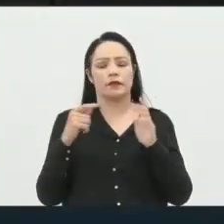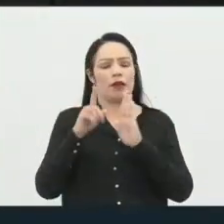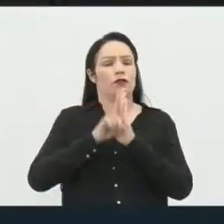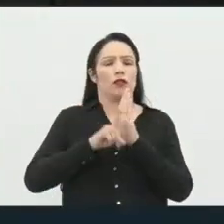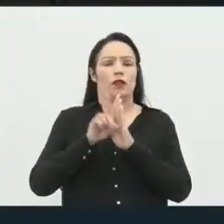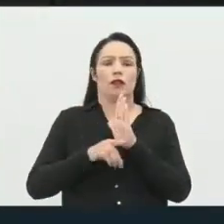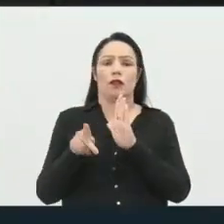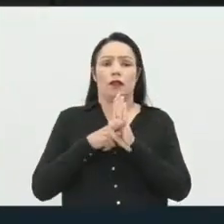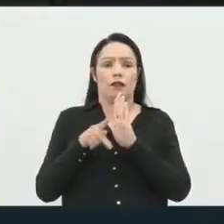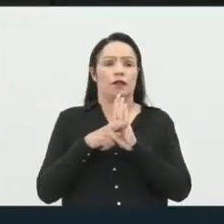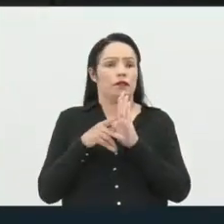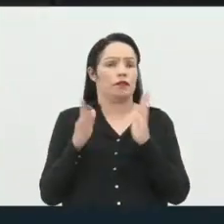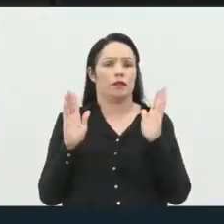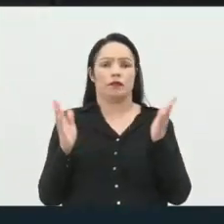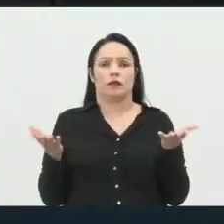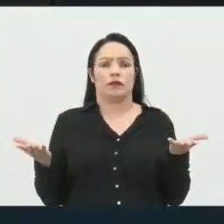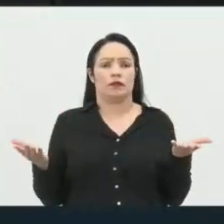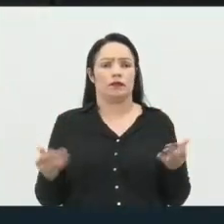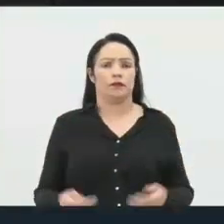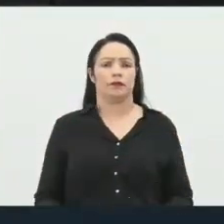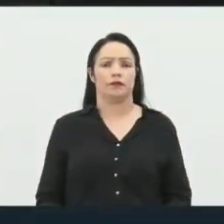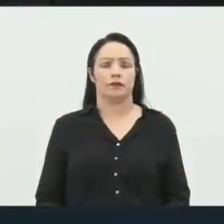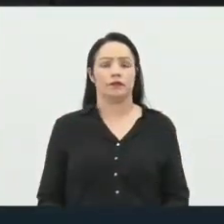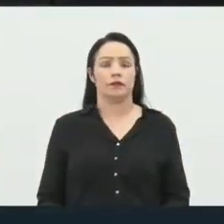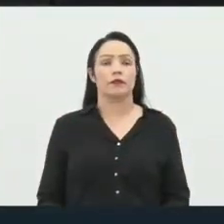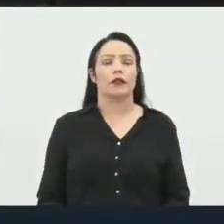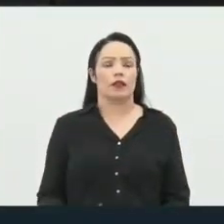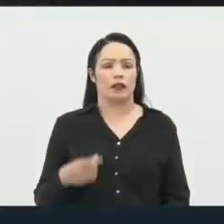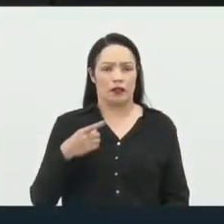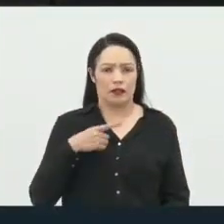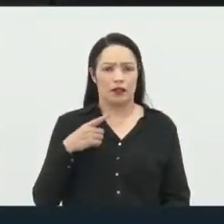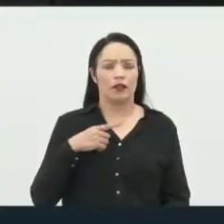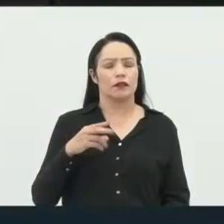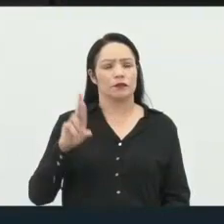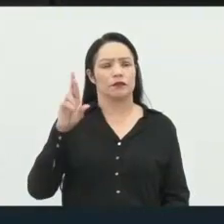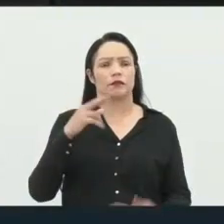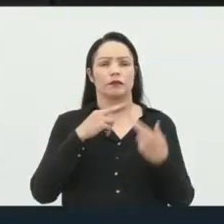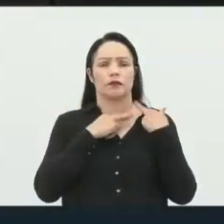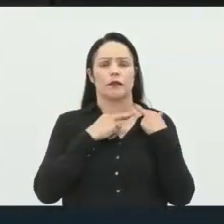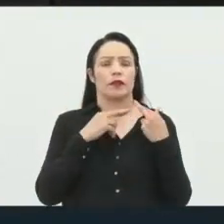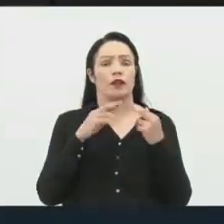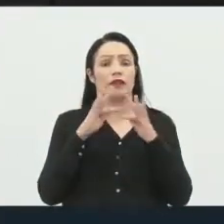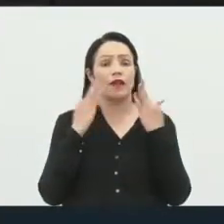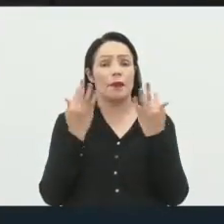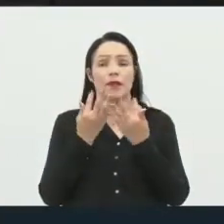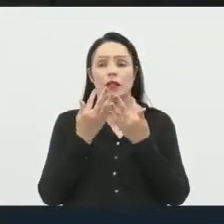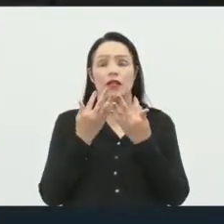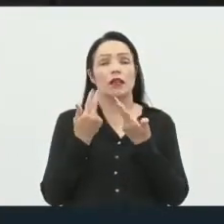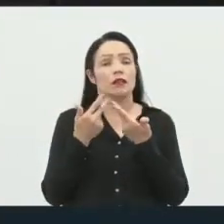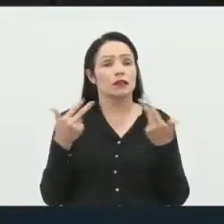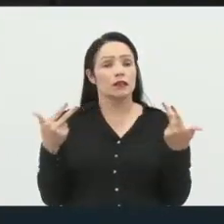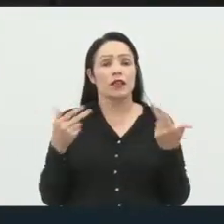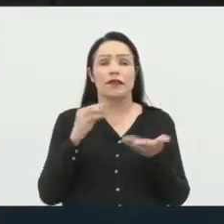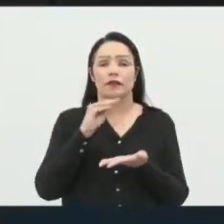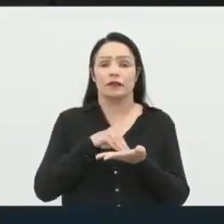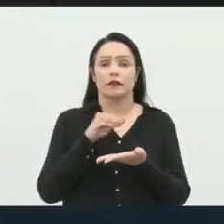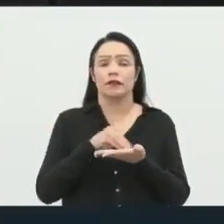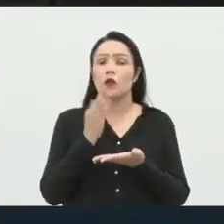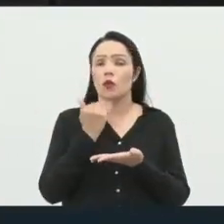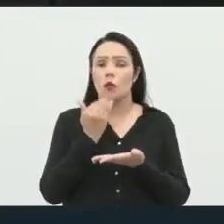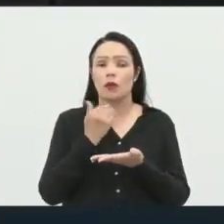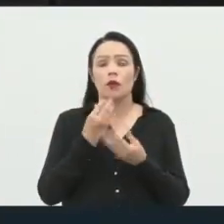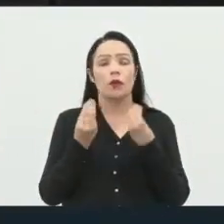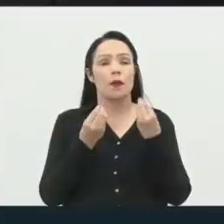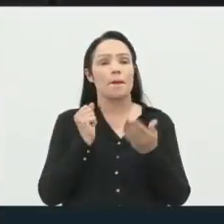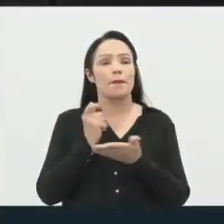deles profissionais saúde paz e mais de família que não tem o que comer que não tem o que pagar o seu